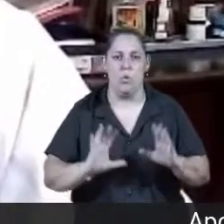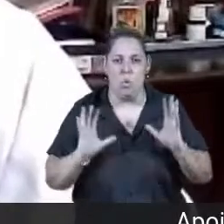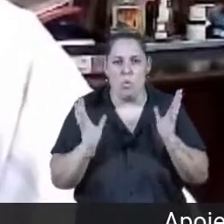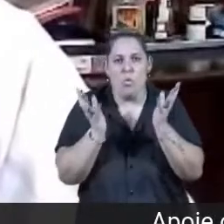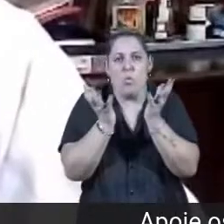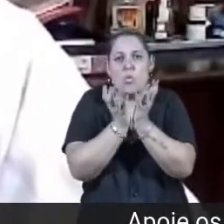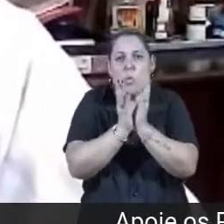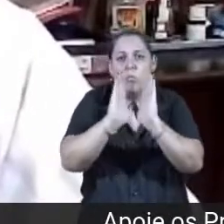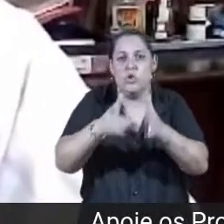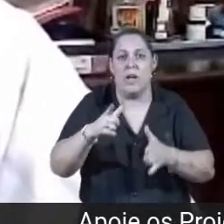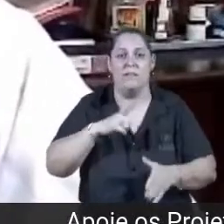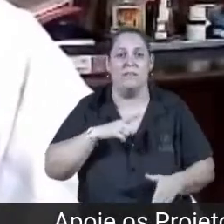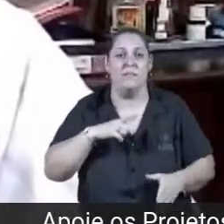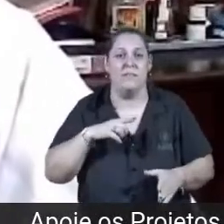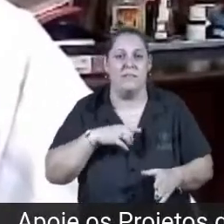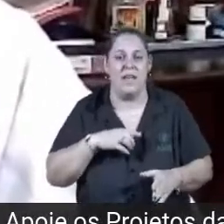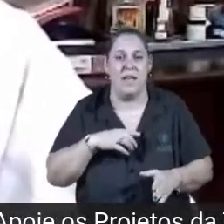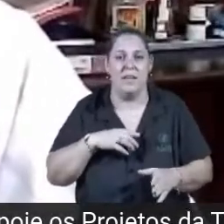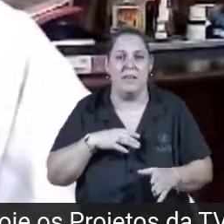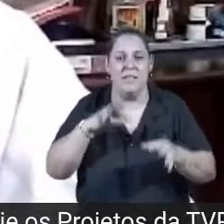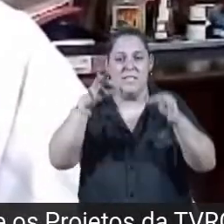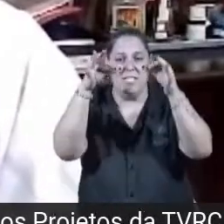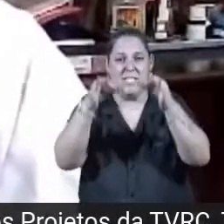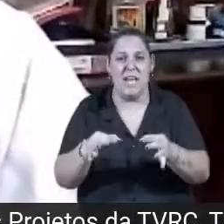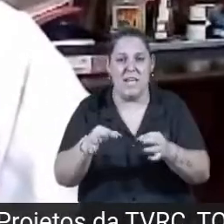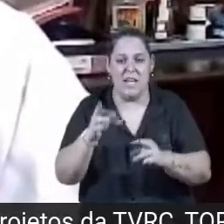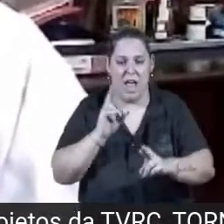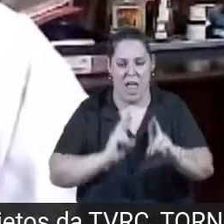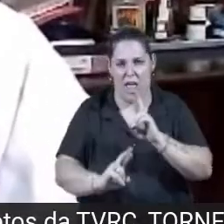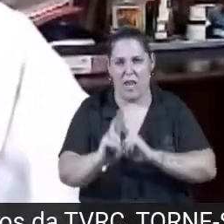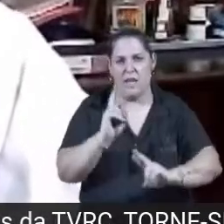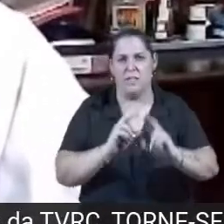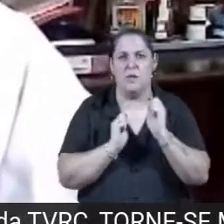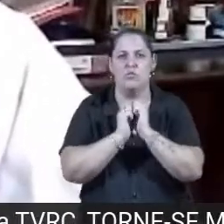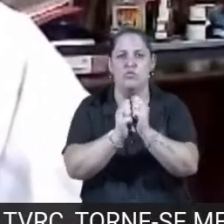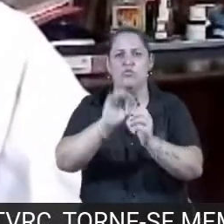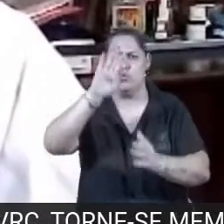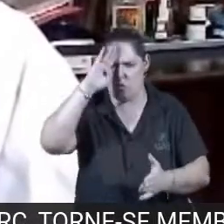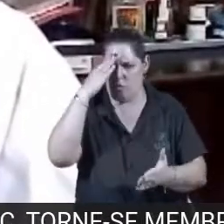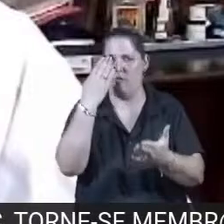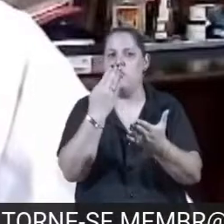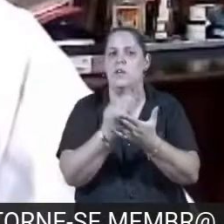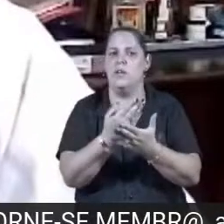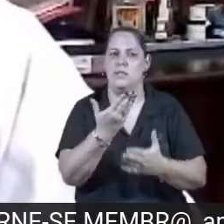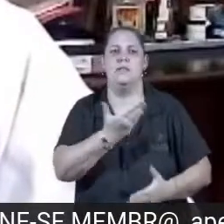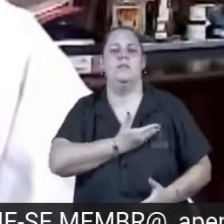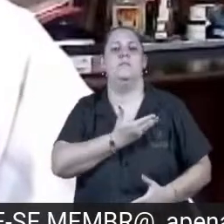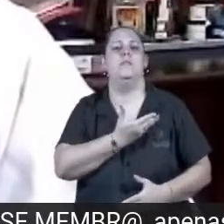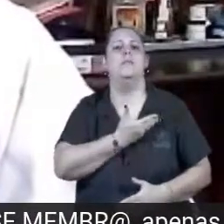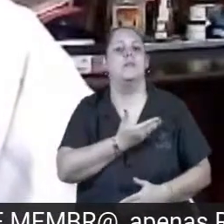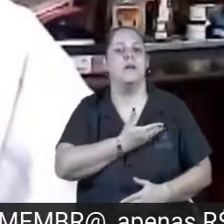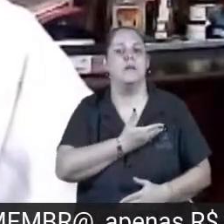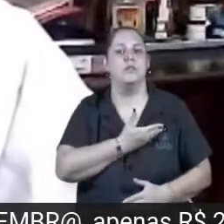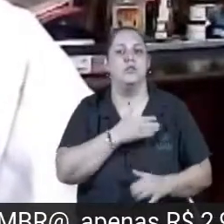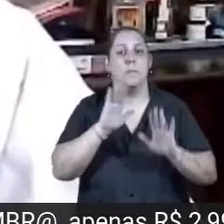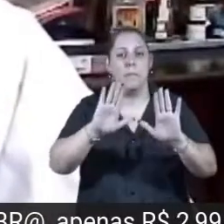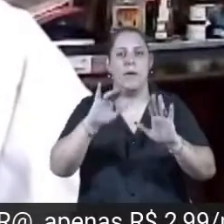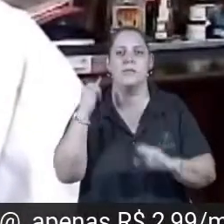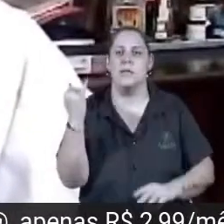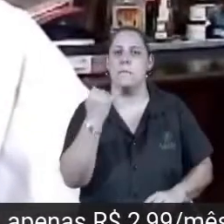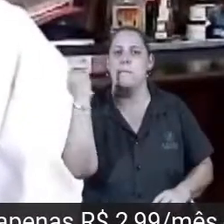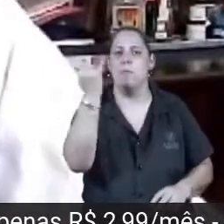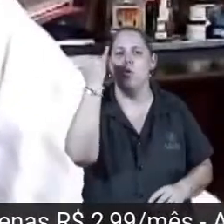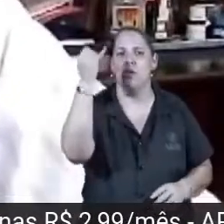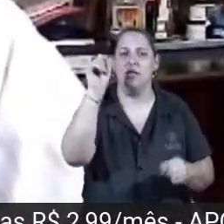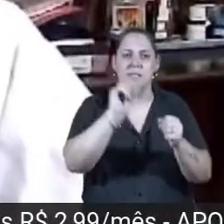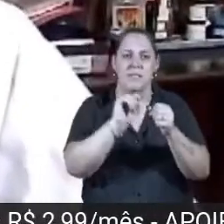já tem consolidado essa relação com você, não só de confiança, de companheirismo, mas da importância que